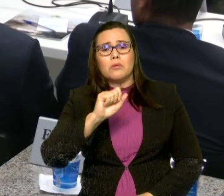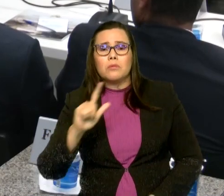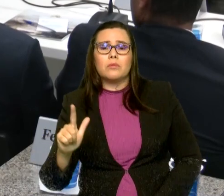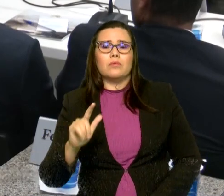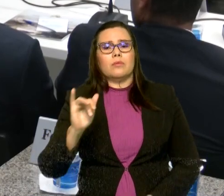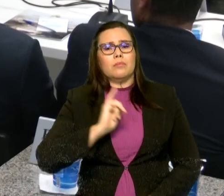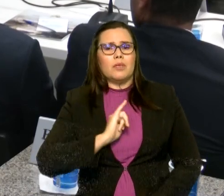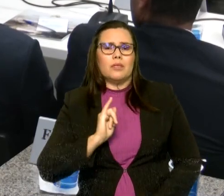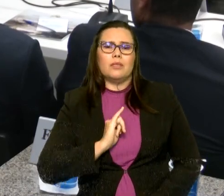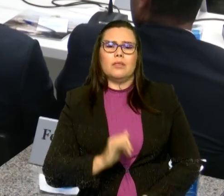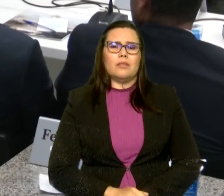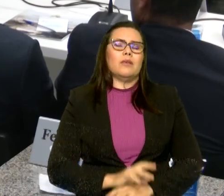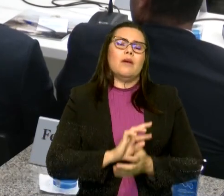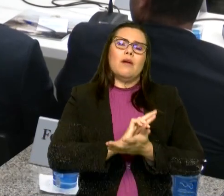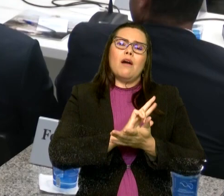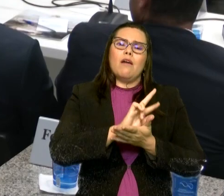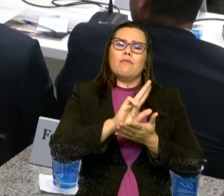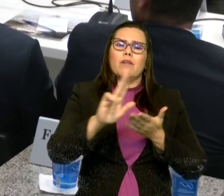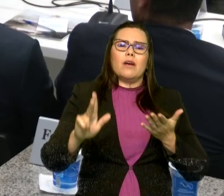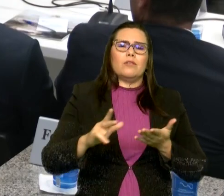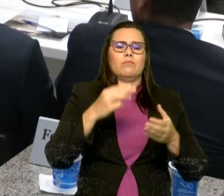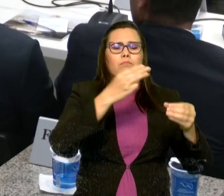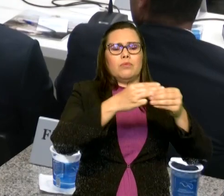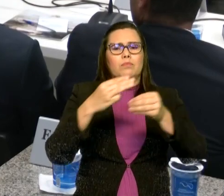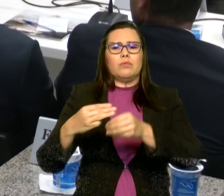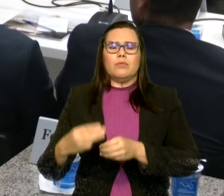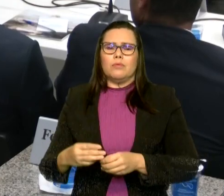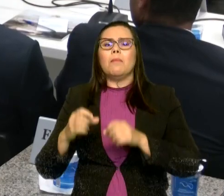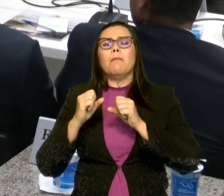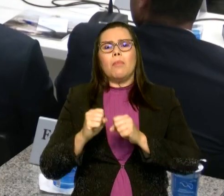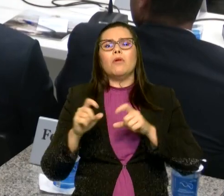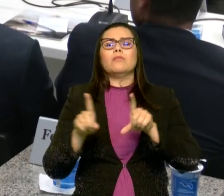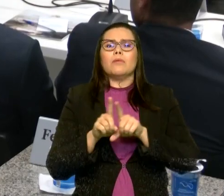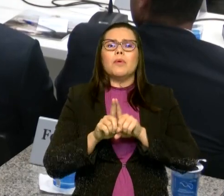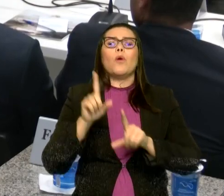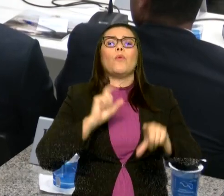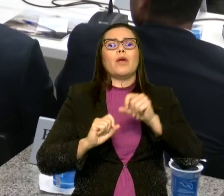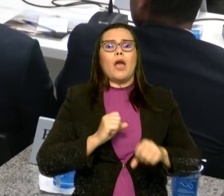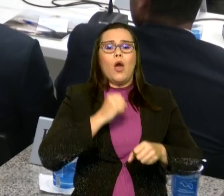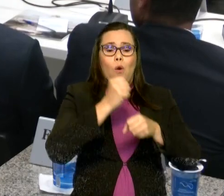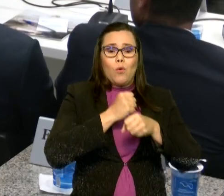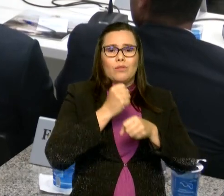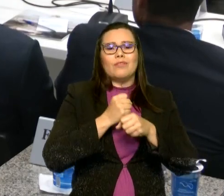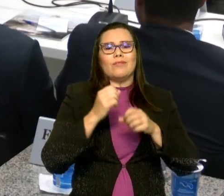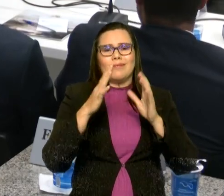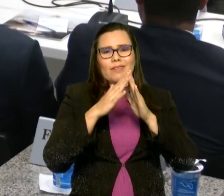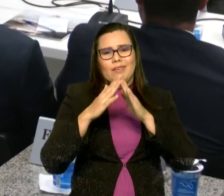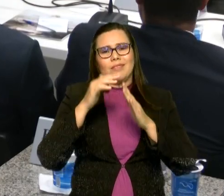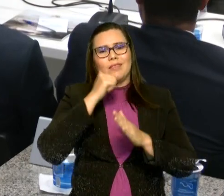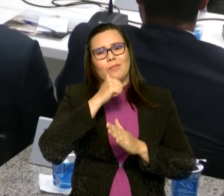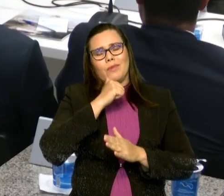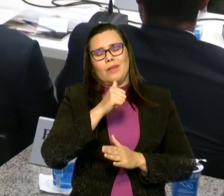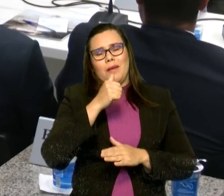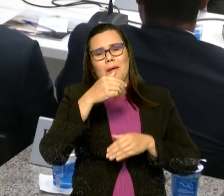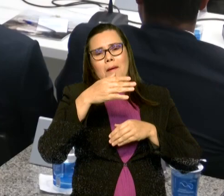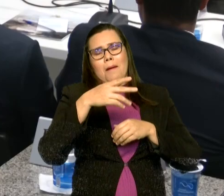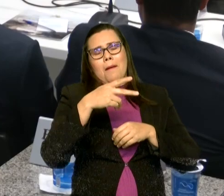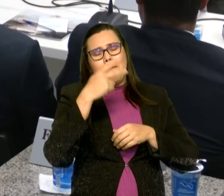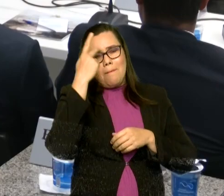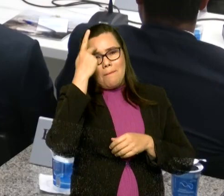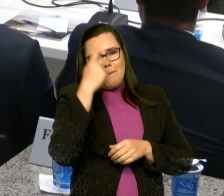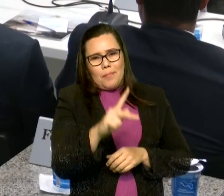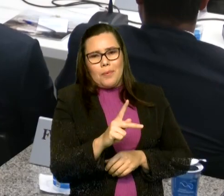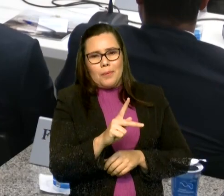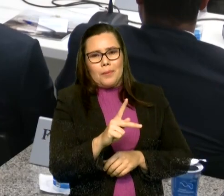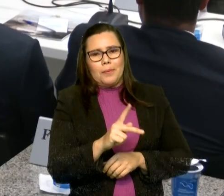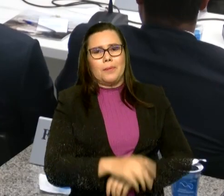e os vários outros municípios do nosso estado, porque o nosso governador confia em cada um de nós que estamos aqui, por isso que estamos